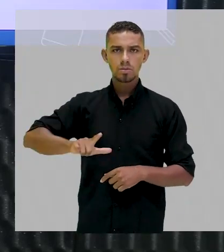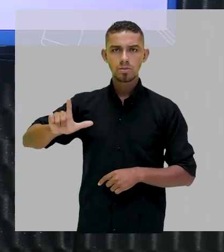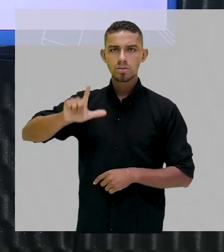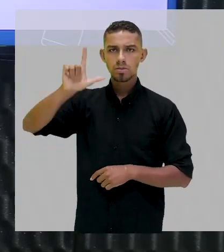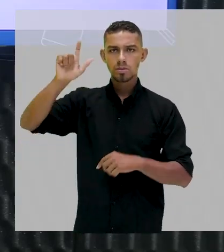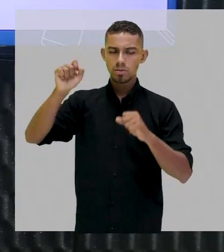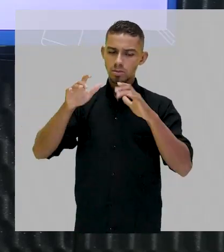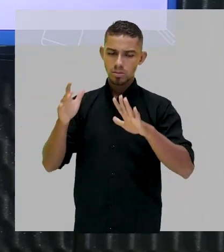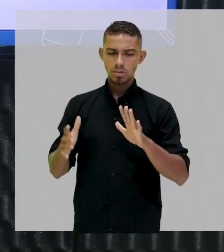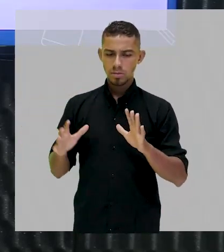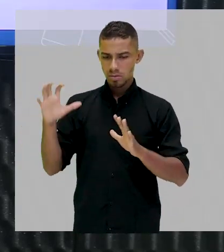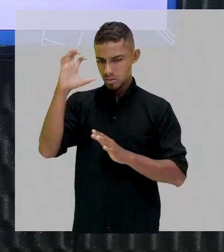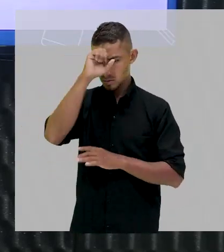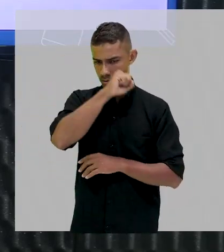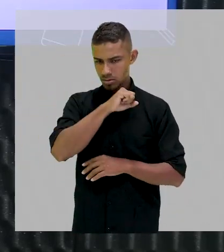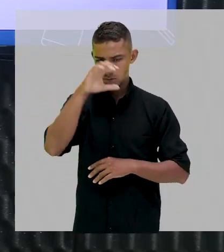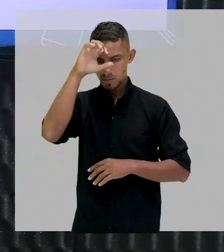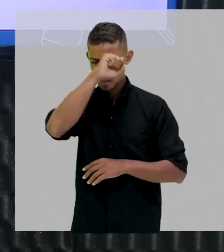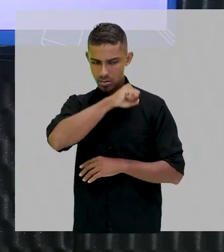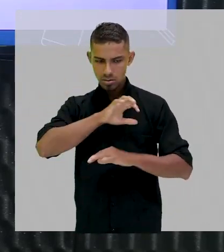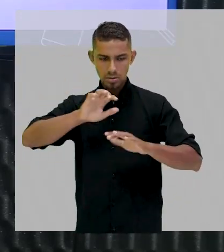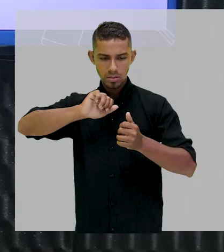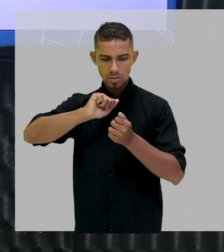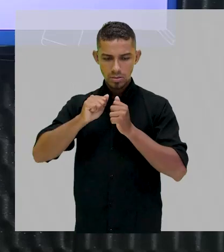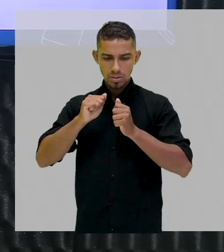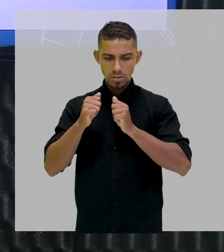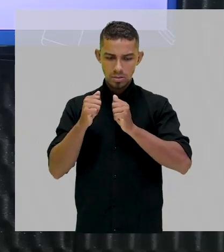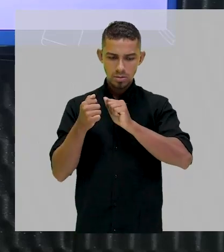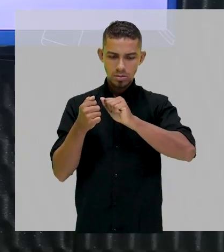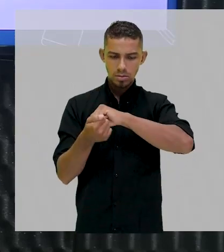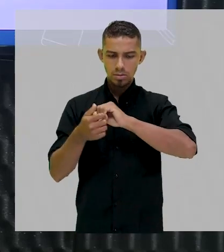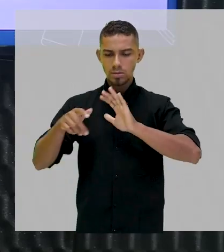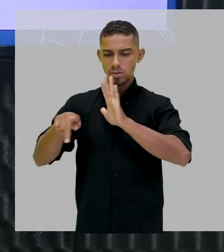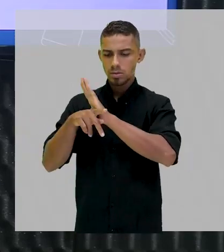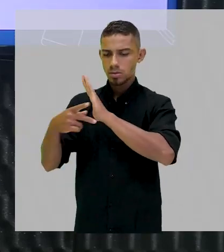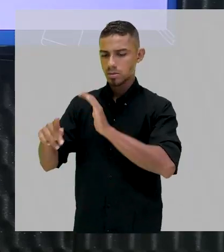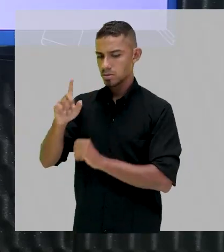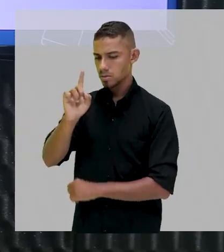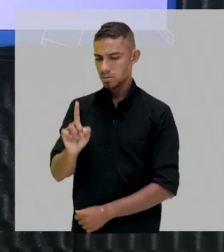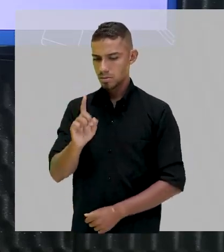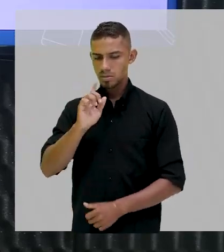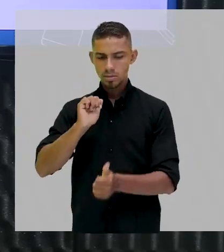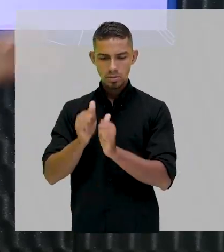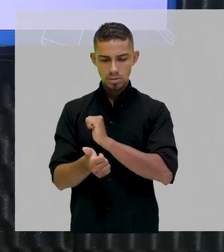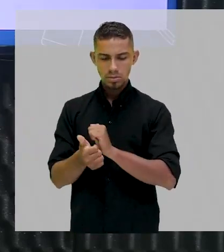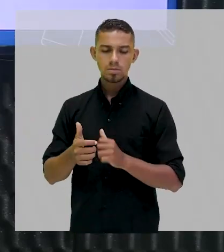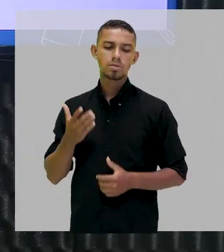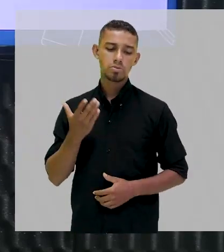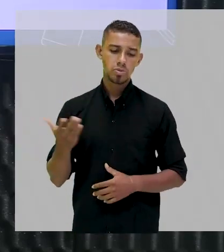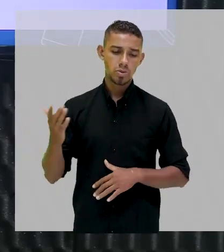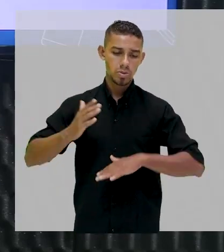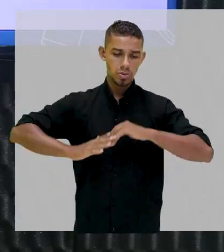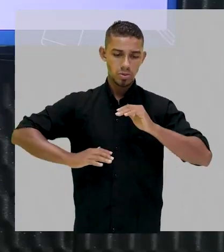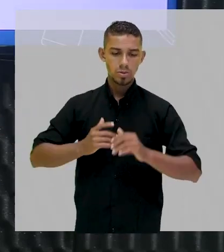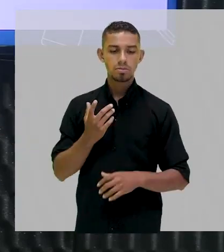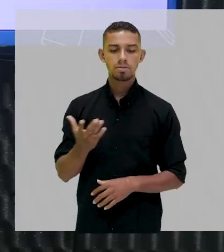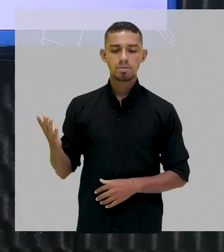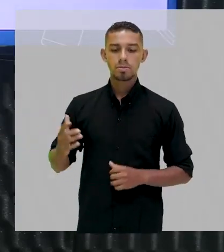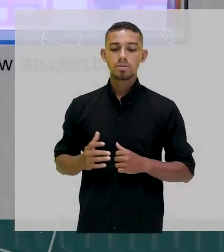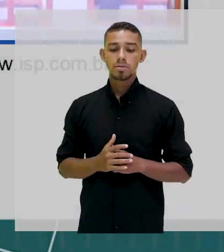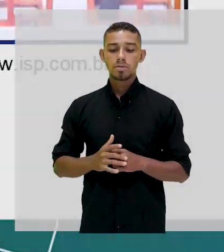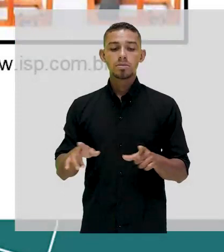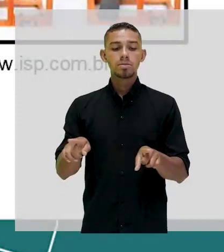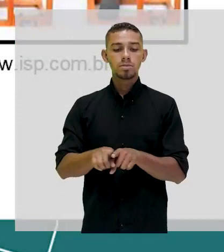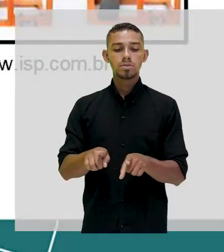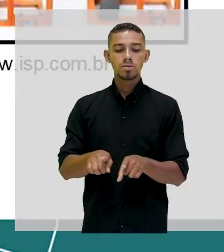as molas. Vai se adaptando ao nível de condicionamento do indivíduo. Tá aqui, ó, o Cadillac.